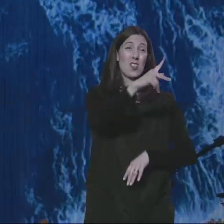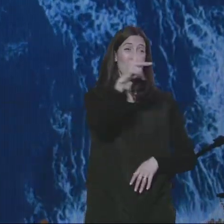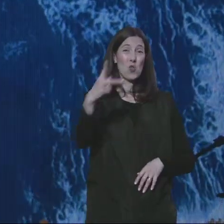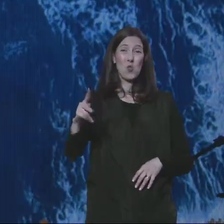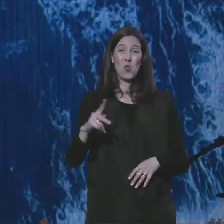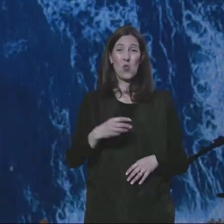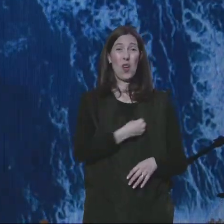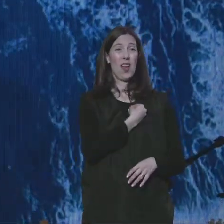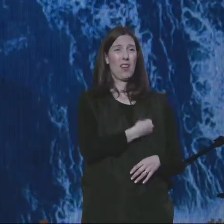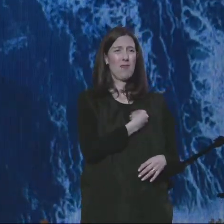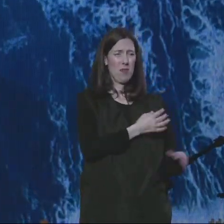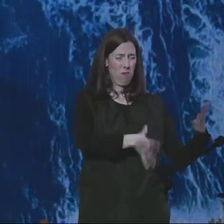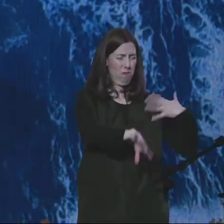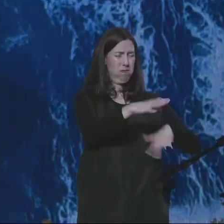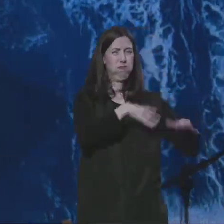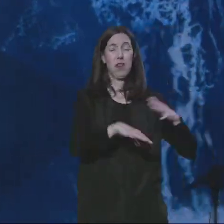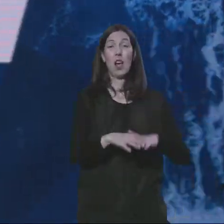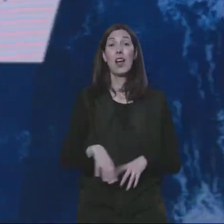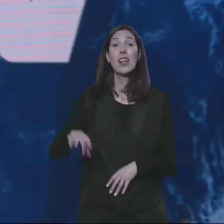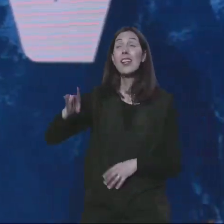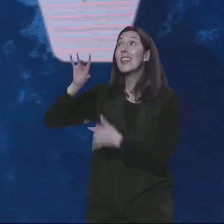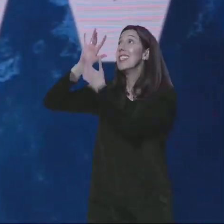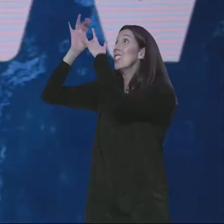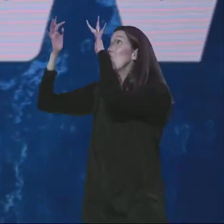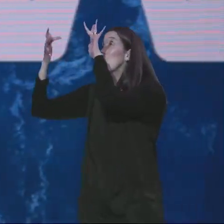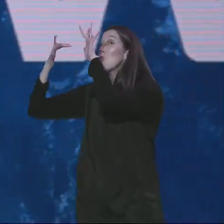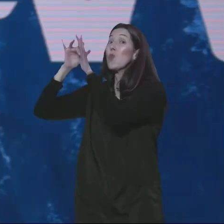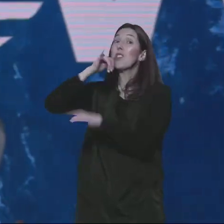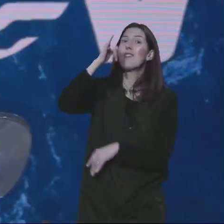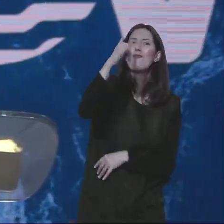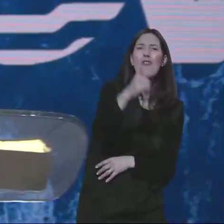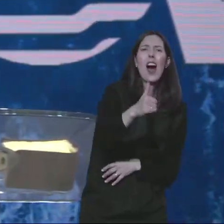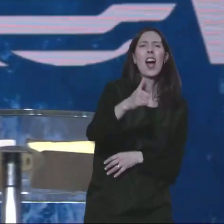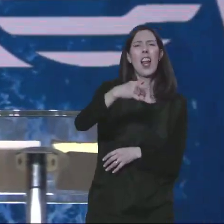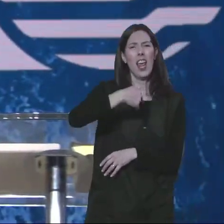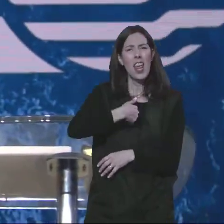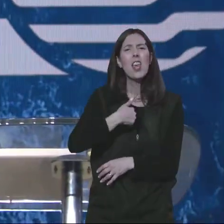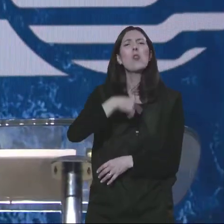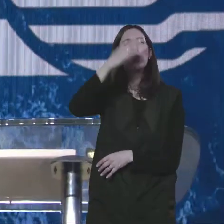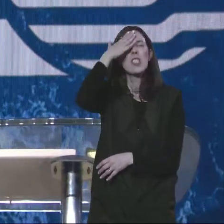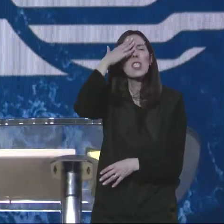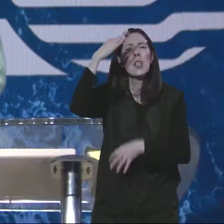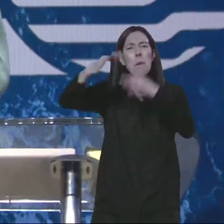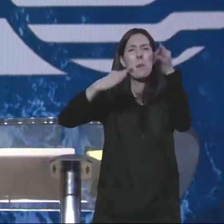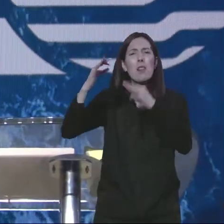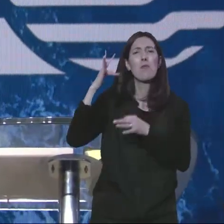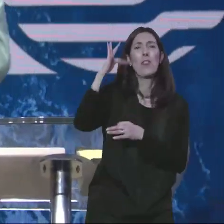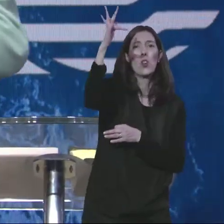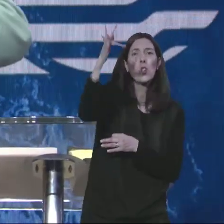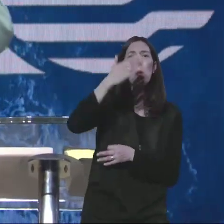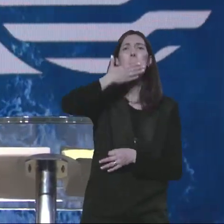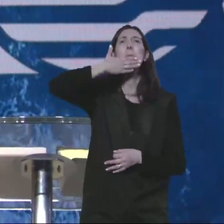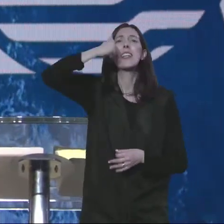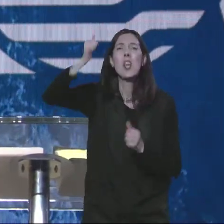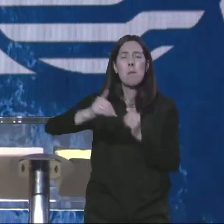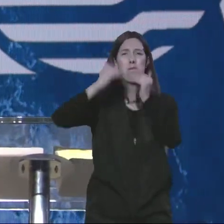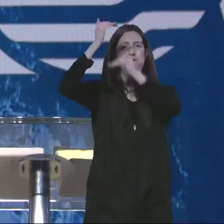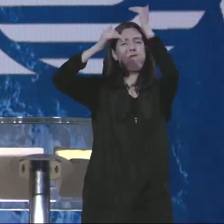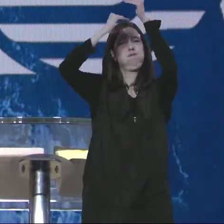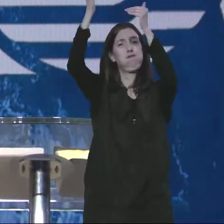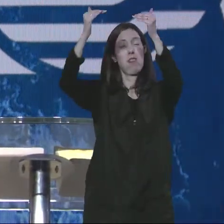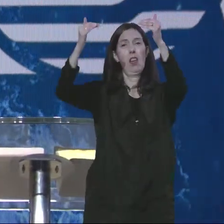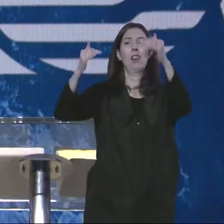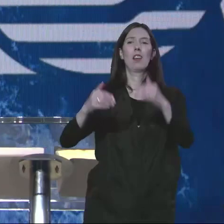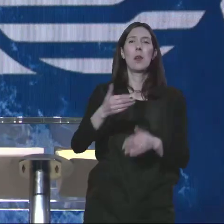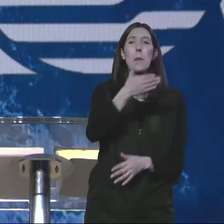Ele diz: só eu conheço os planos que eu tenho para você, prosperidade, não desgraça, e um futuro cheio de esperança. E o pastor John Piper, ele estava